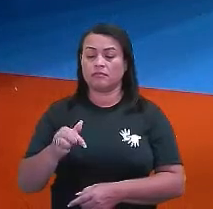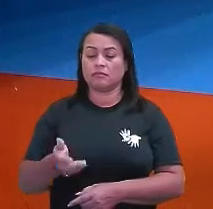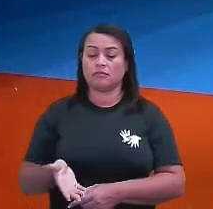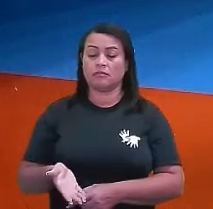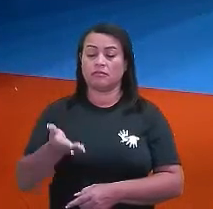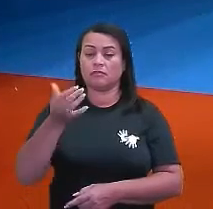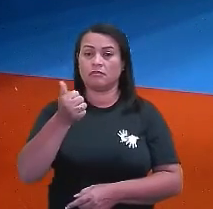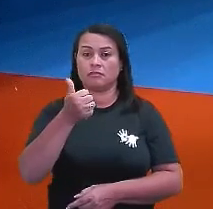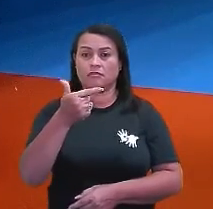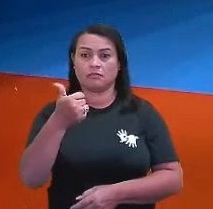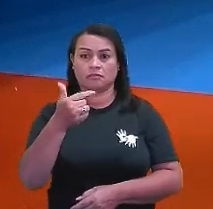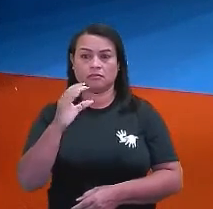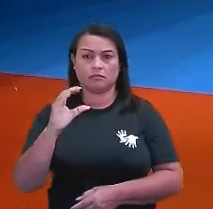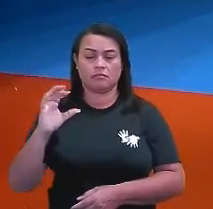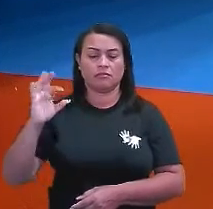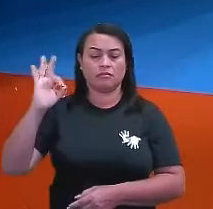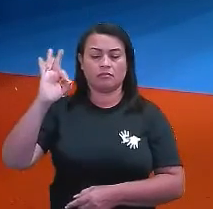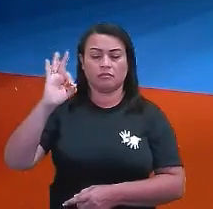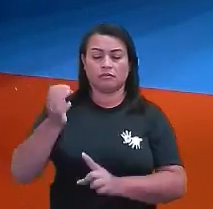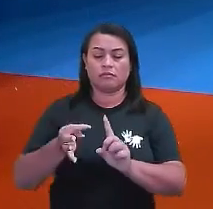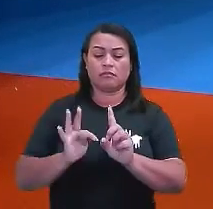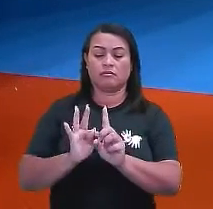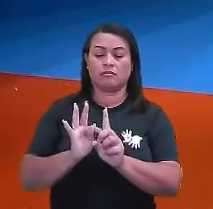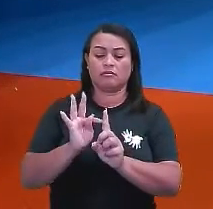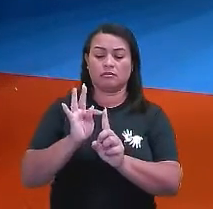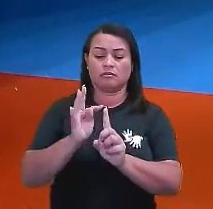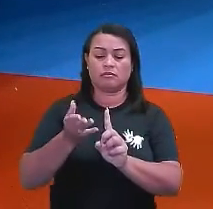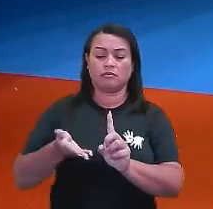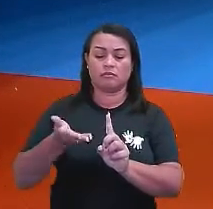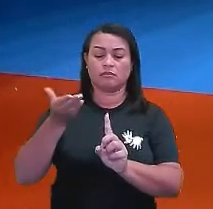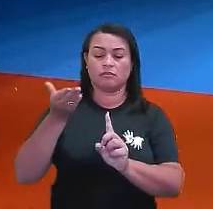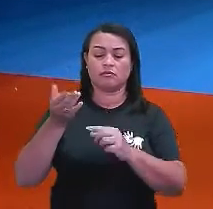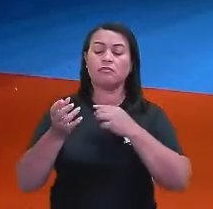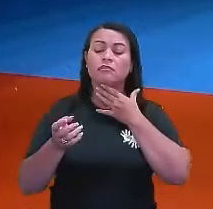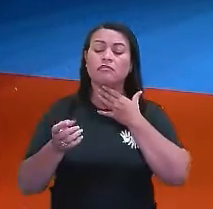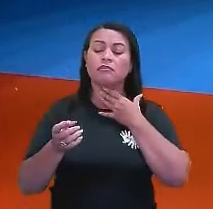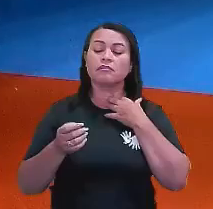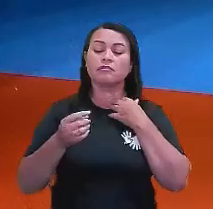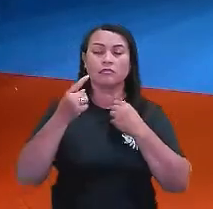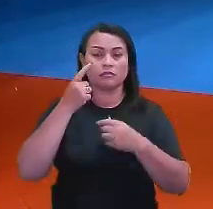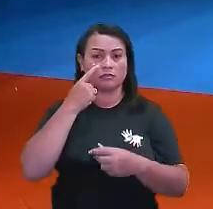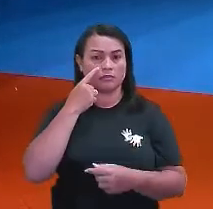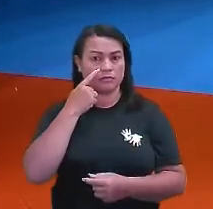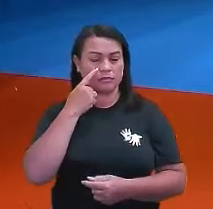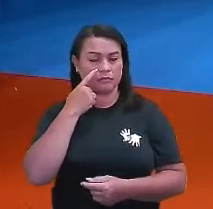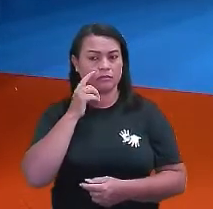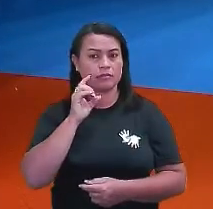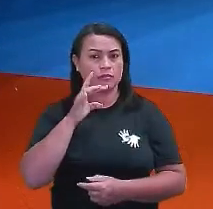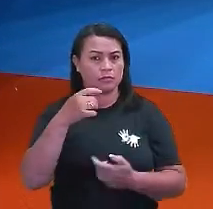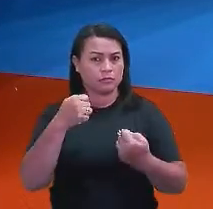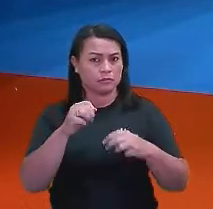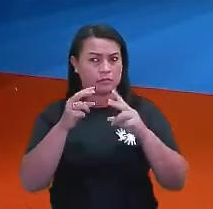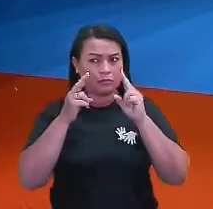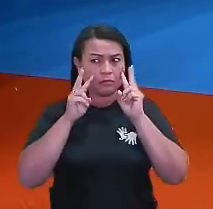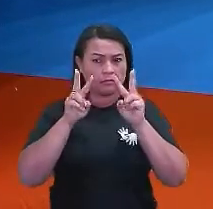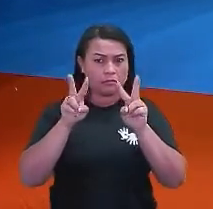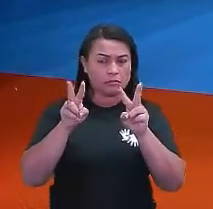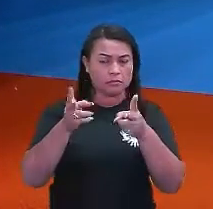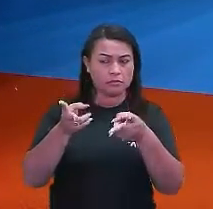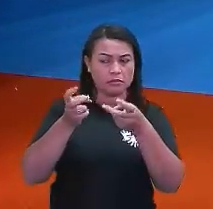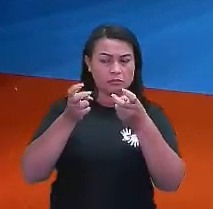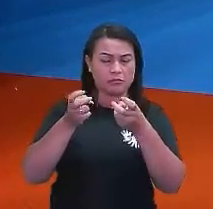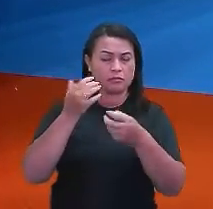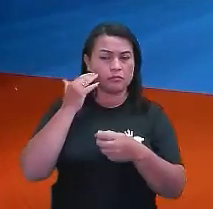Subiu 12 graus Celsius. Tá certo? Então, a gente só precisa observar, né? A